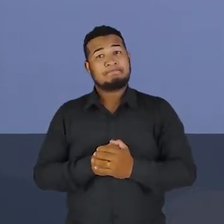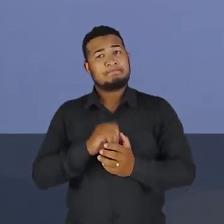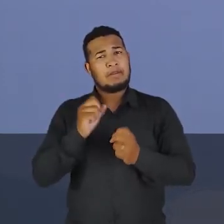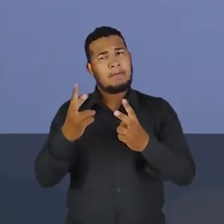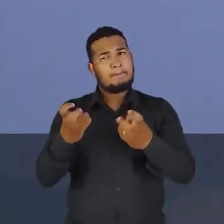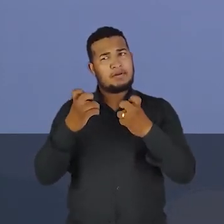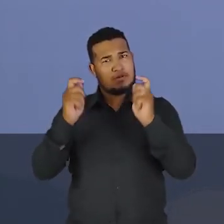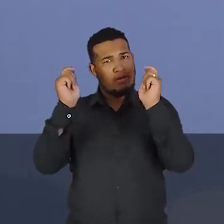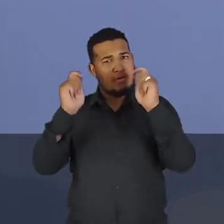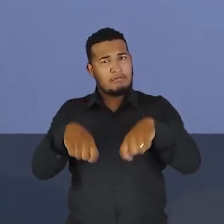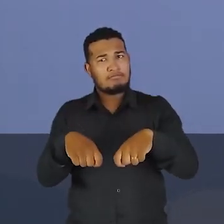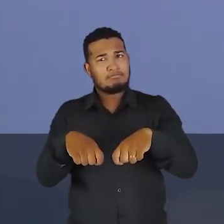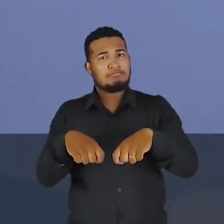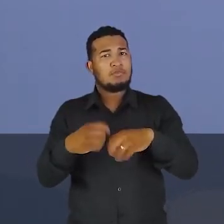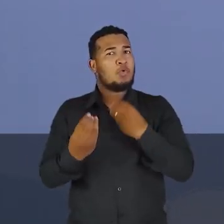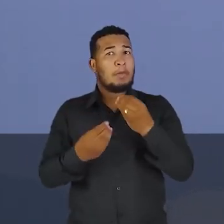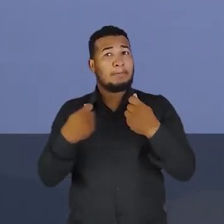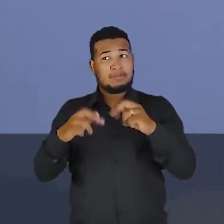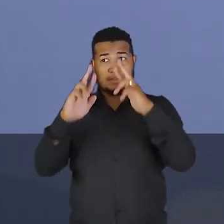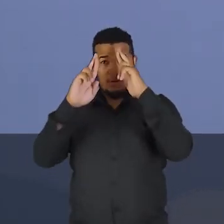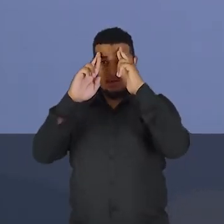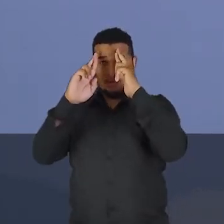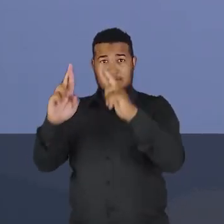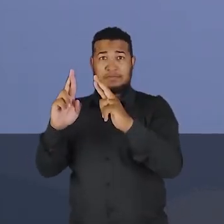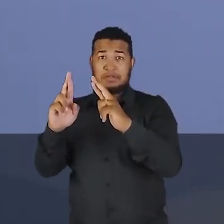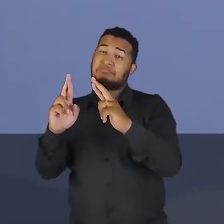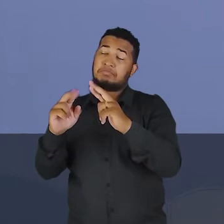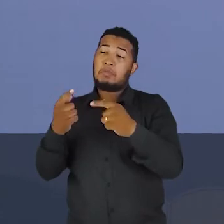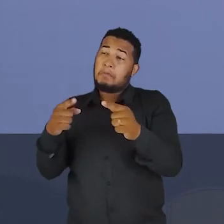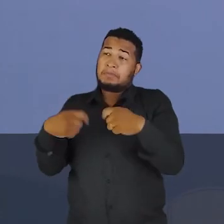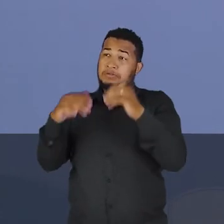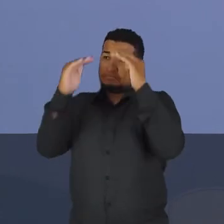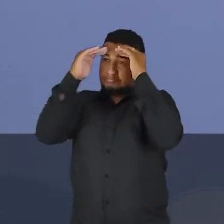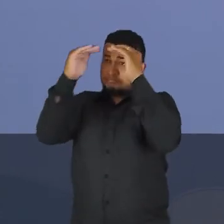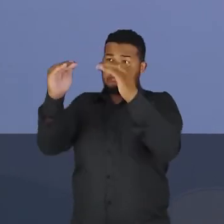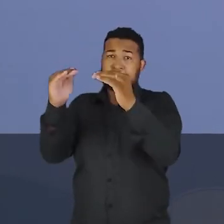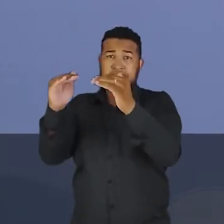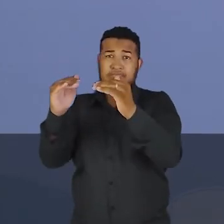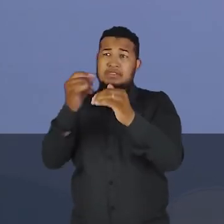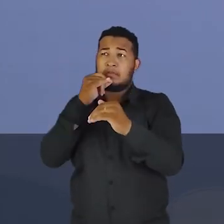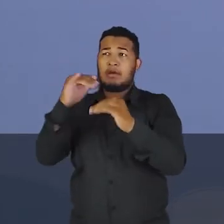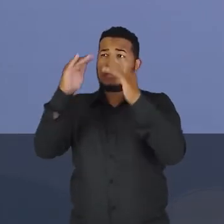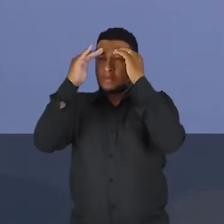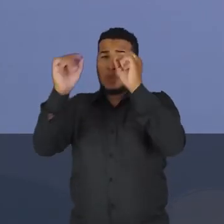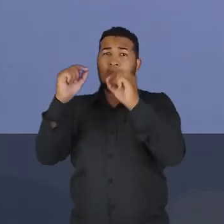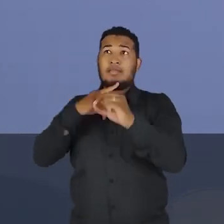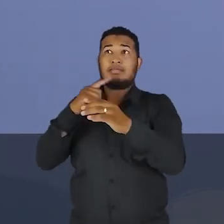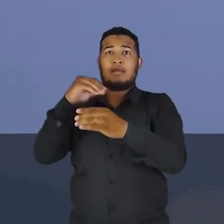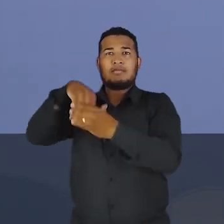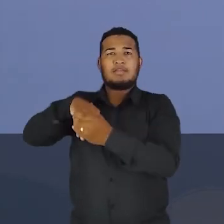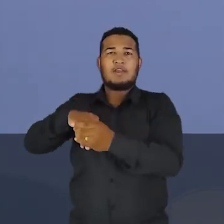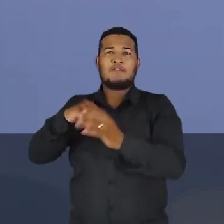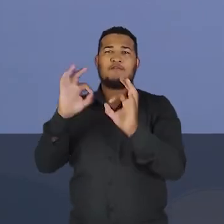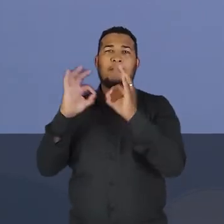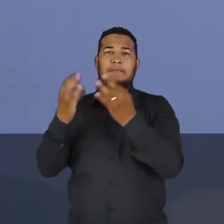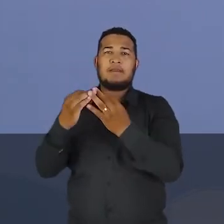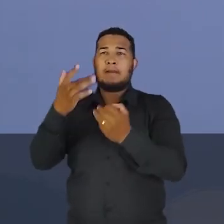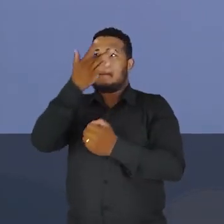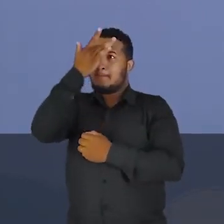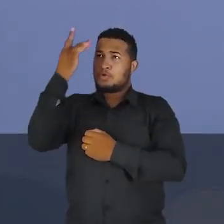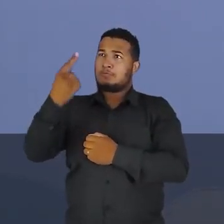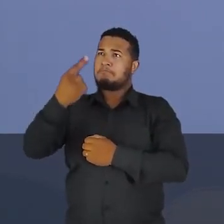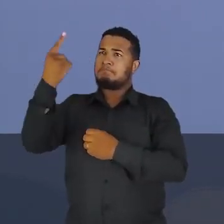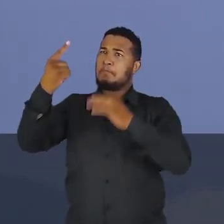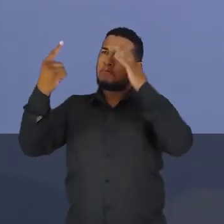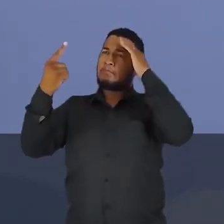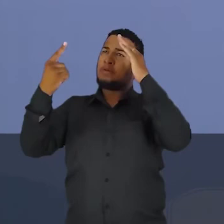para funcionar é necessário respeito, então respeite. Respeitar a quê? Uma hierarquia que tem dentro da família. Mas é uma hierarquia diferente